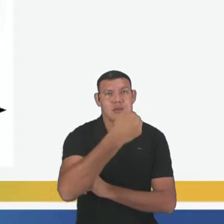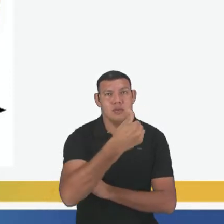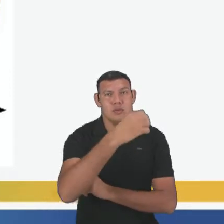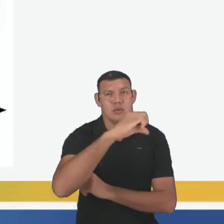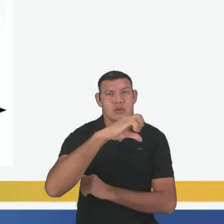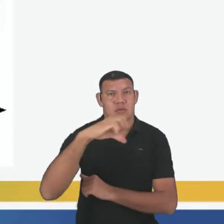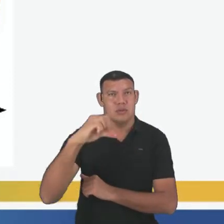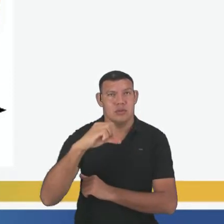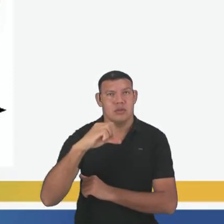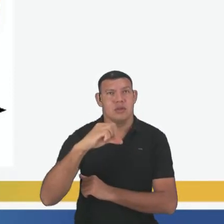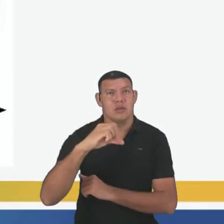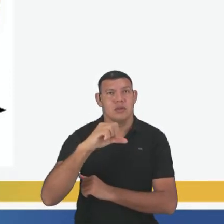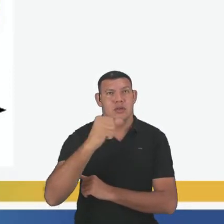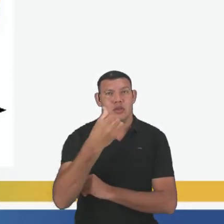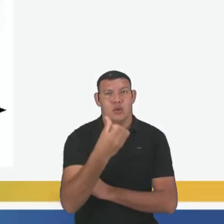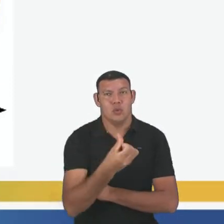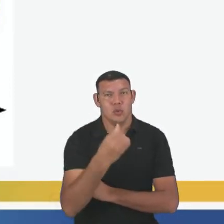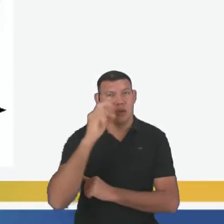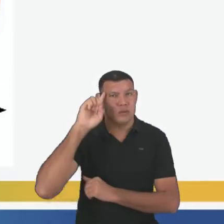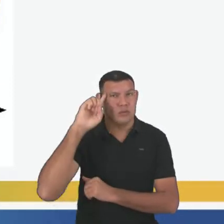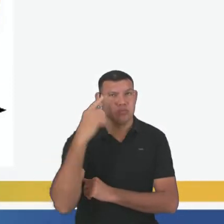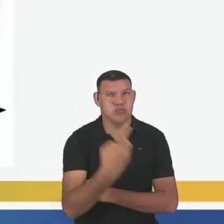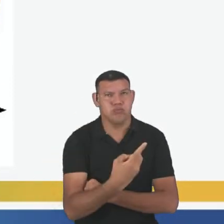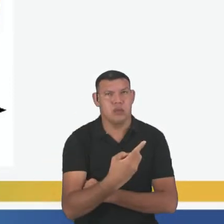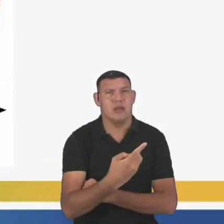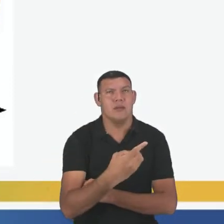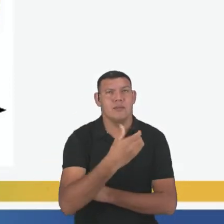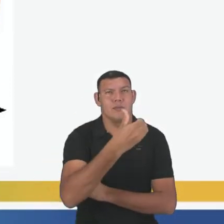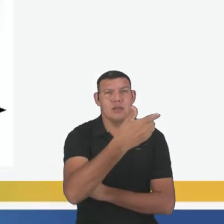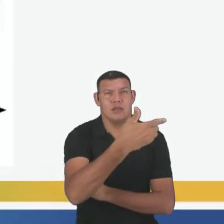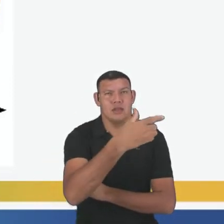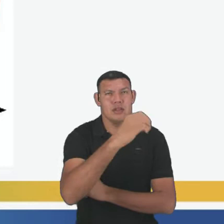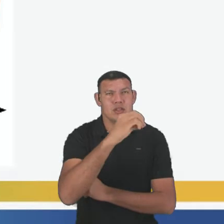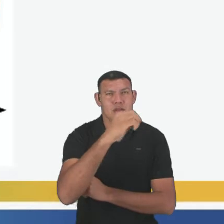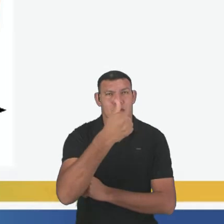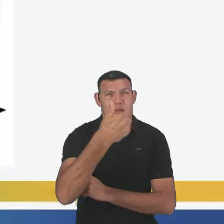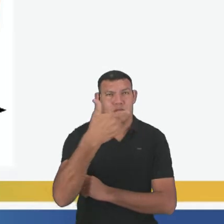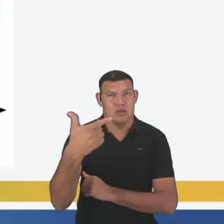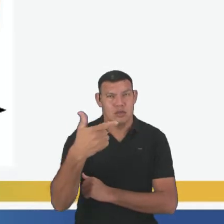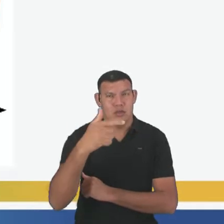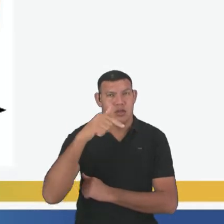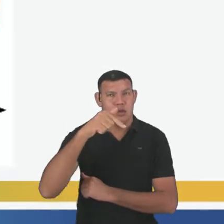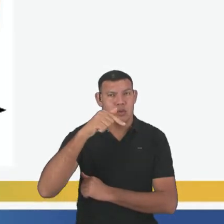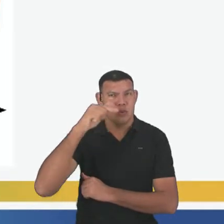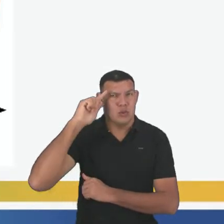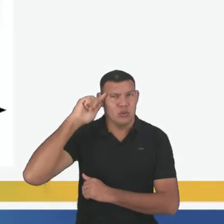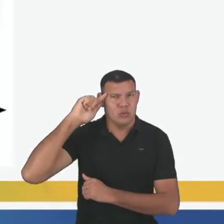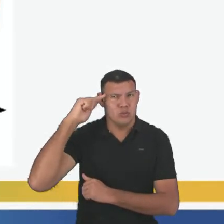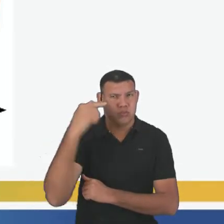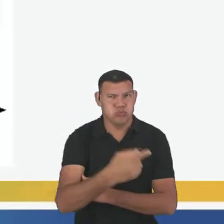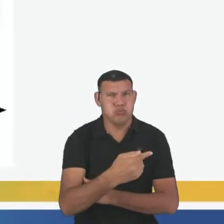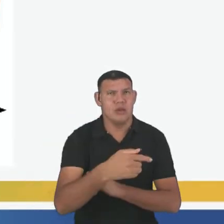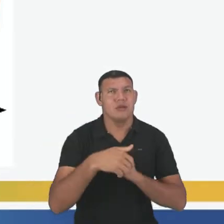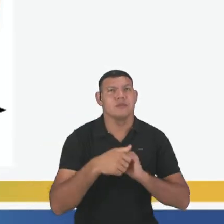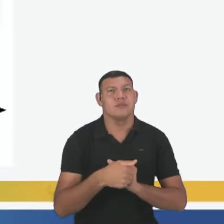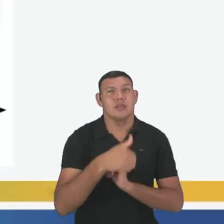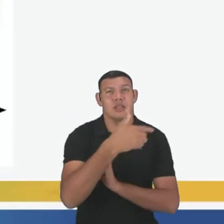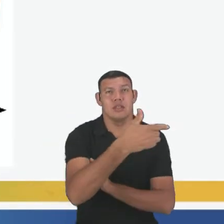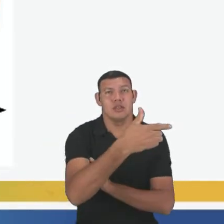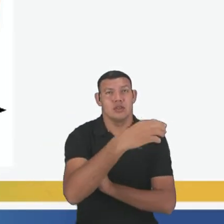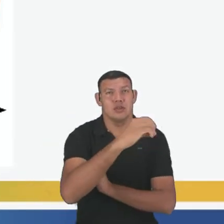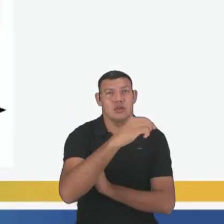2027, já que já está em 7,8 bilhões, a previsão é que chegue a 8